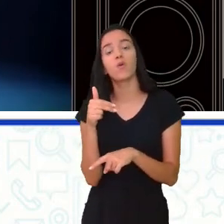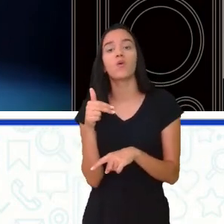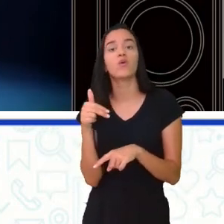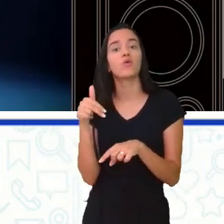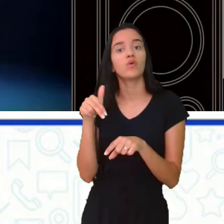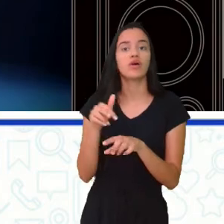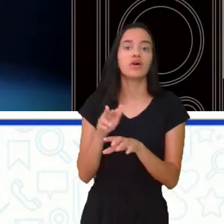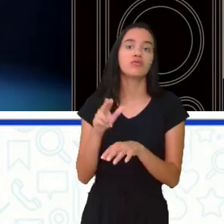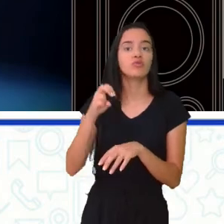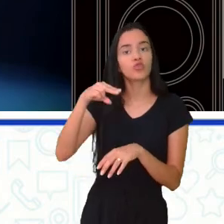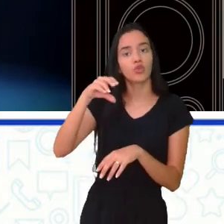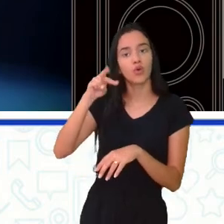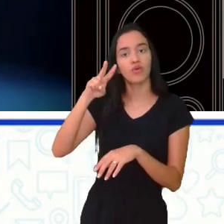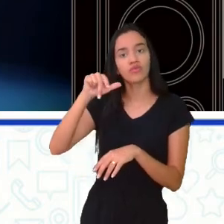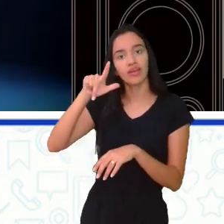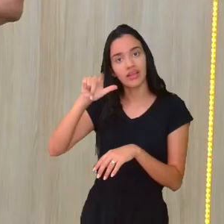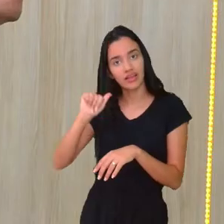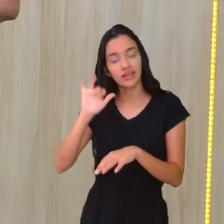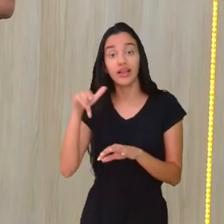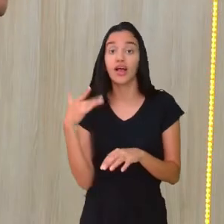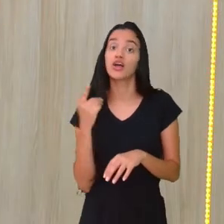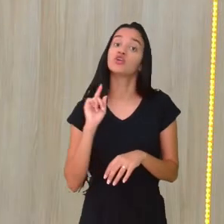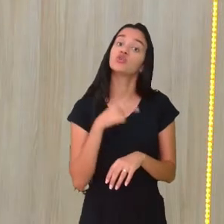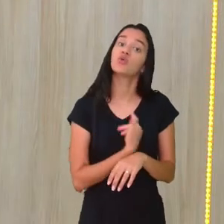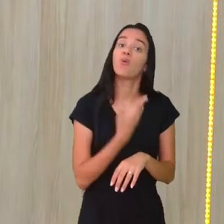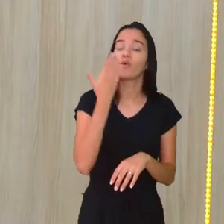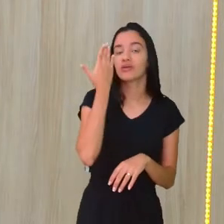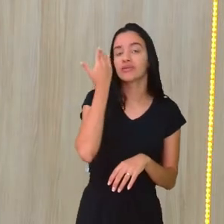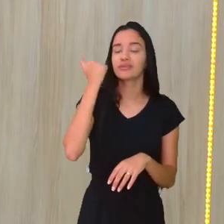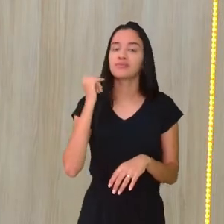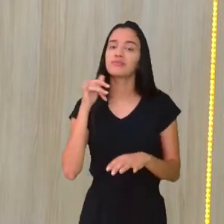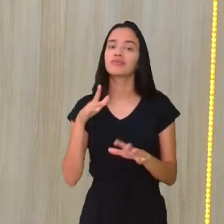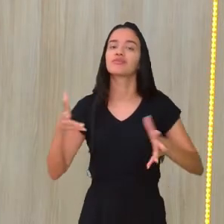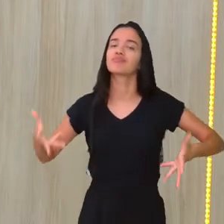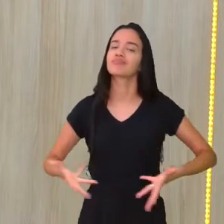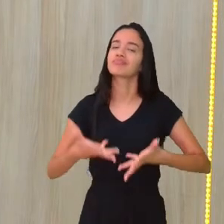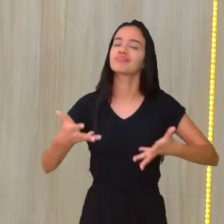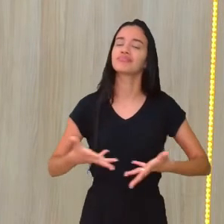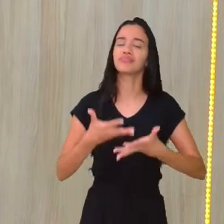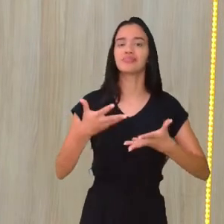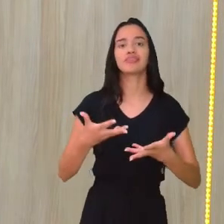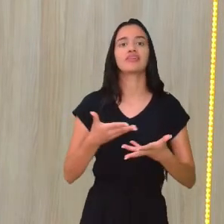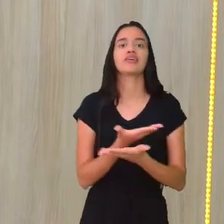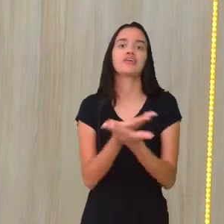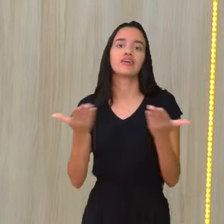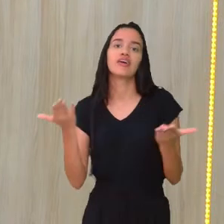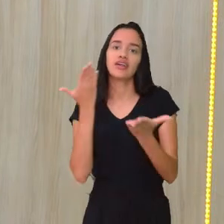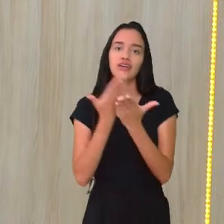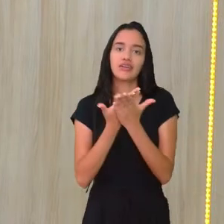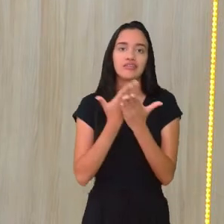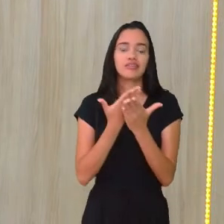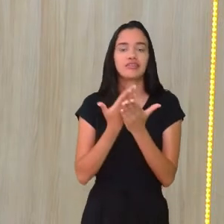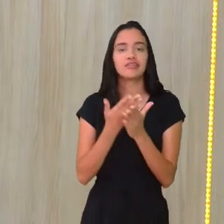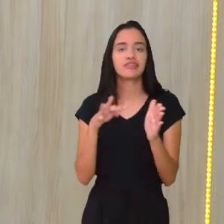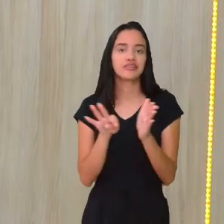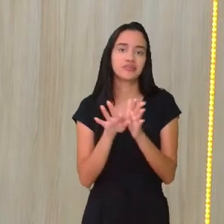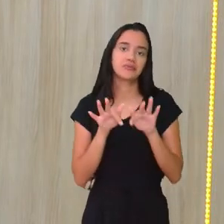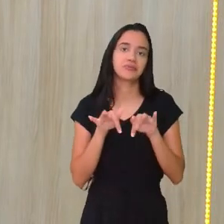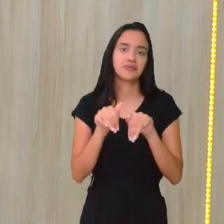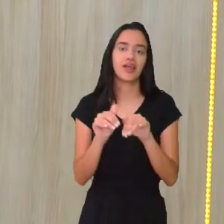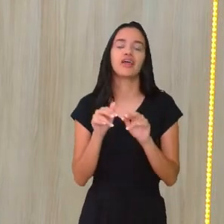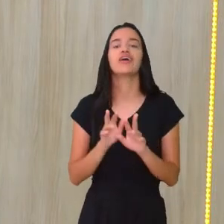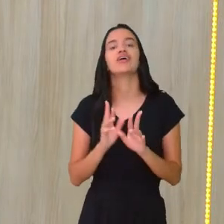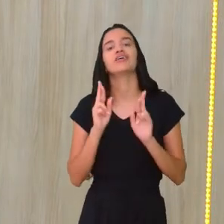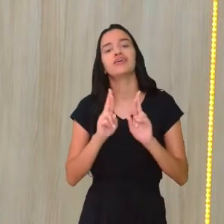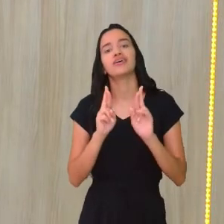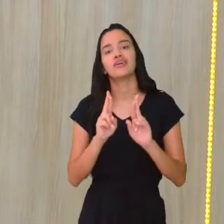Quem sabe? Então, sabemos que há um potencial incrível em vocês. Então, a nossa aula chega ao fim. Espero